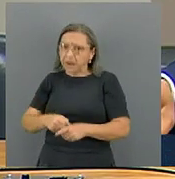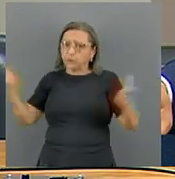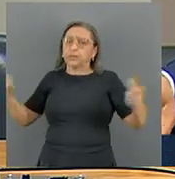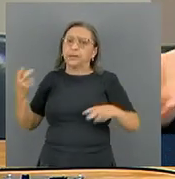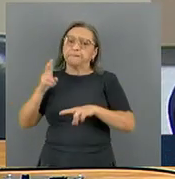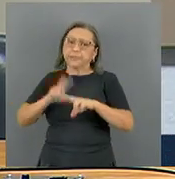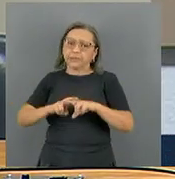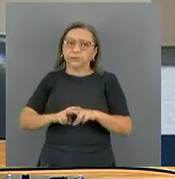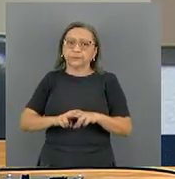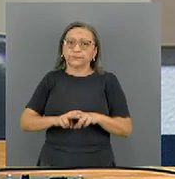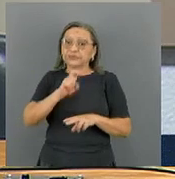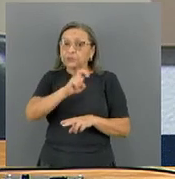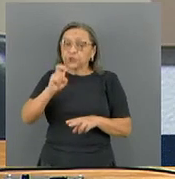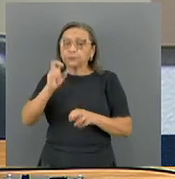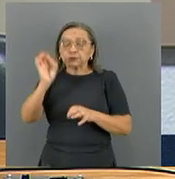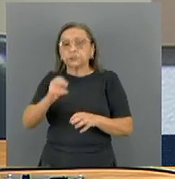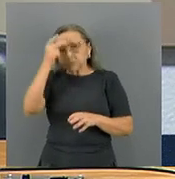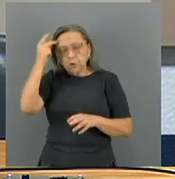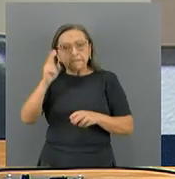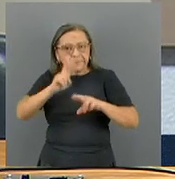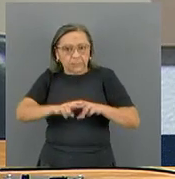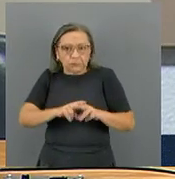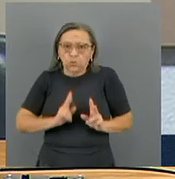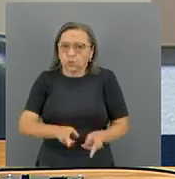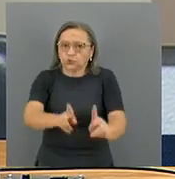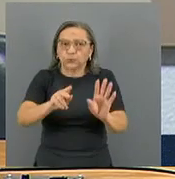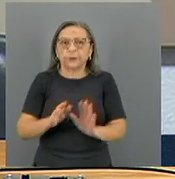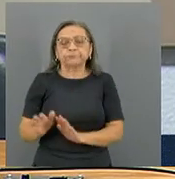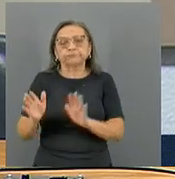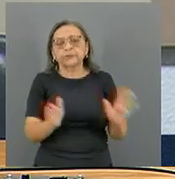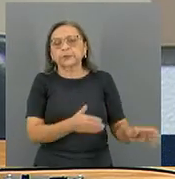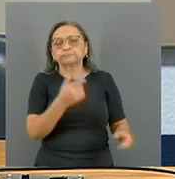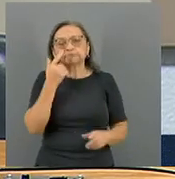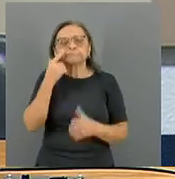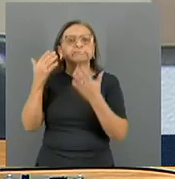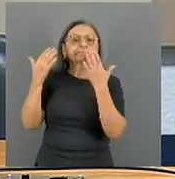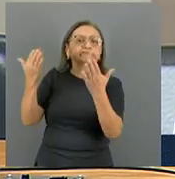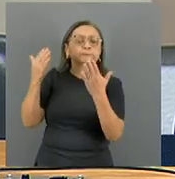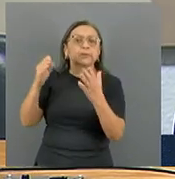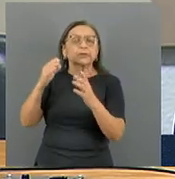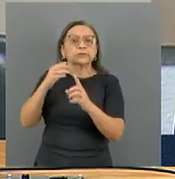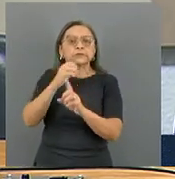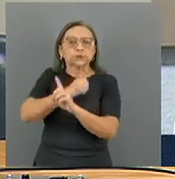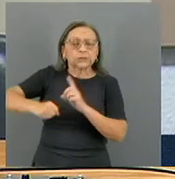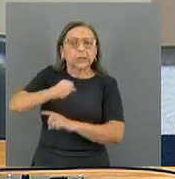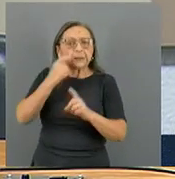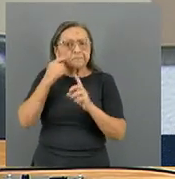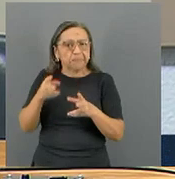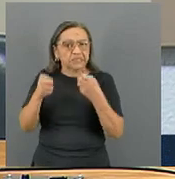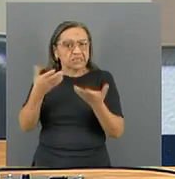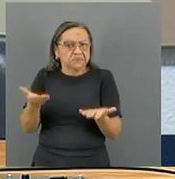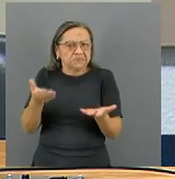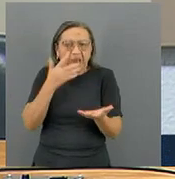55% permaneceram presos. Então, a despeito de uma percepção da sociedade em relação à